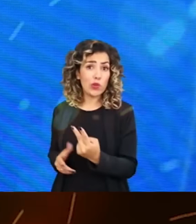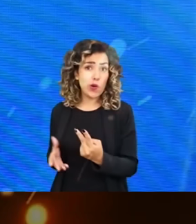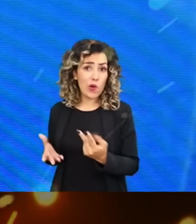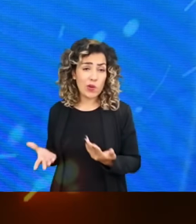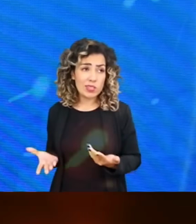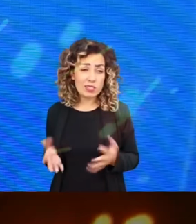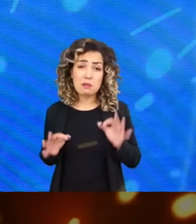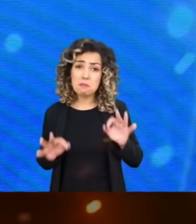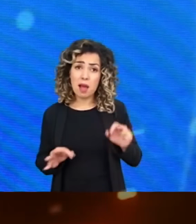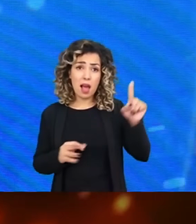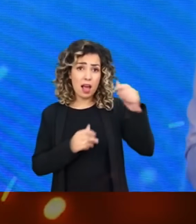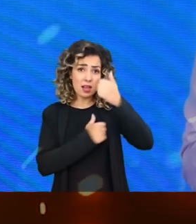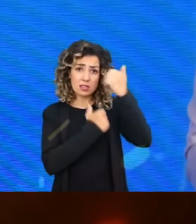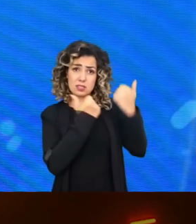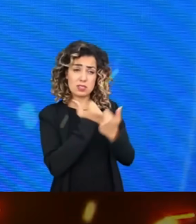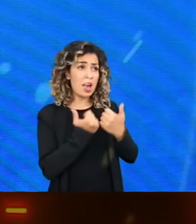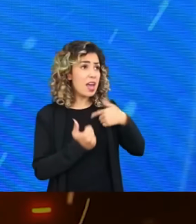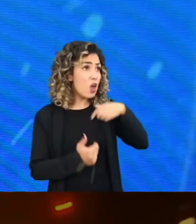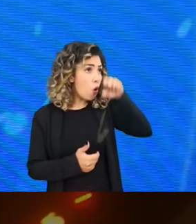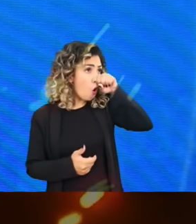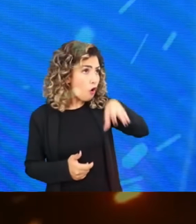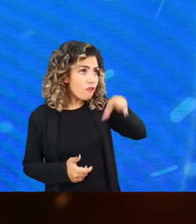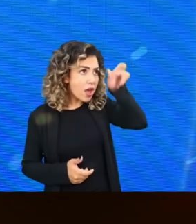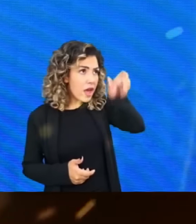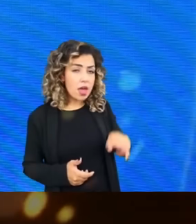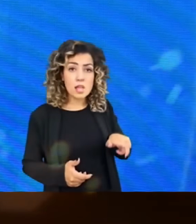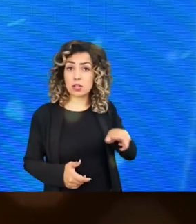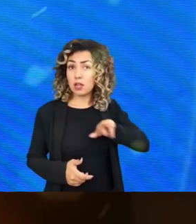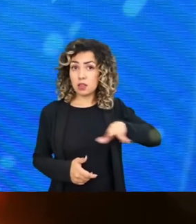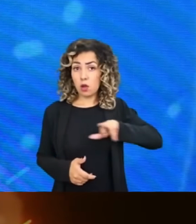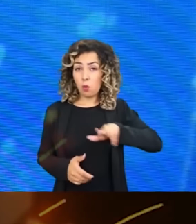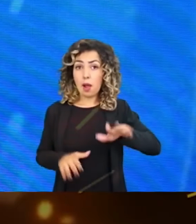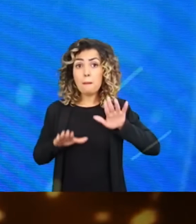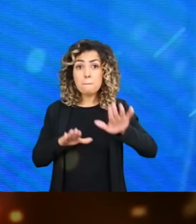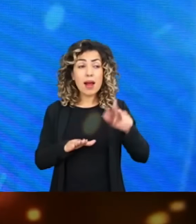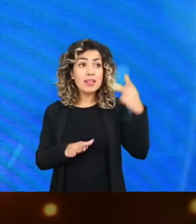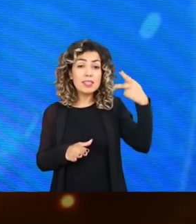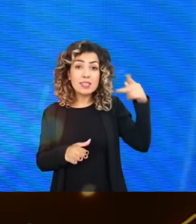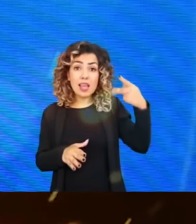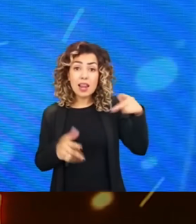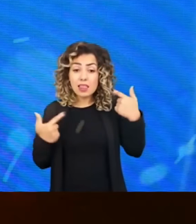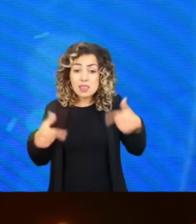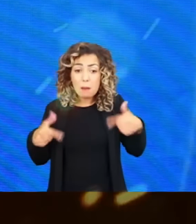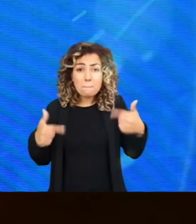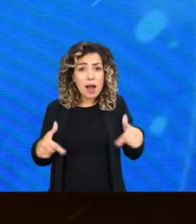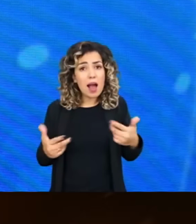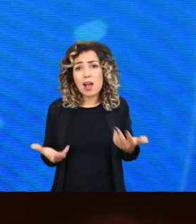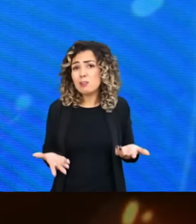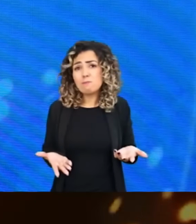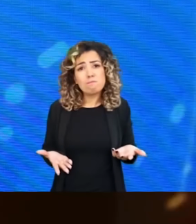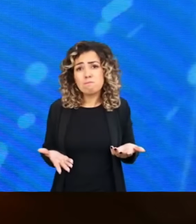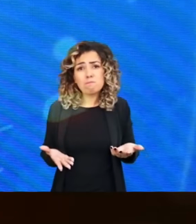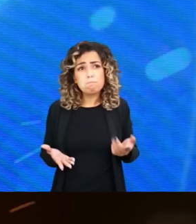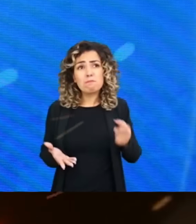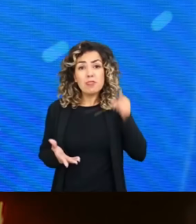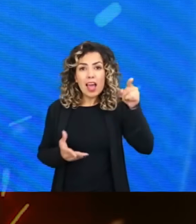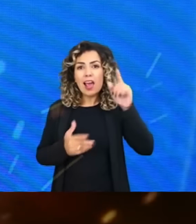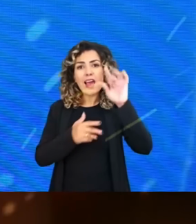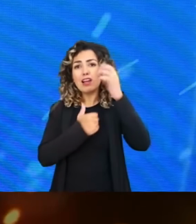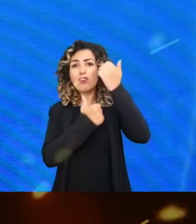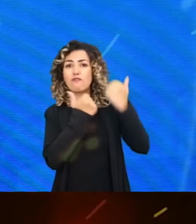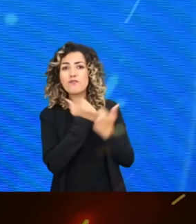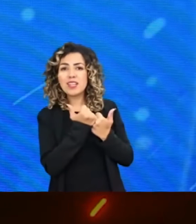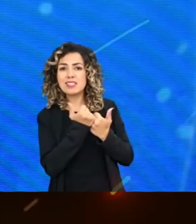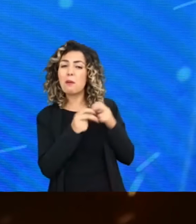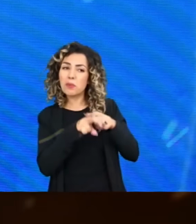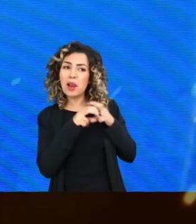fazendo uma ofensa à pessoa mas a a qualidade de quem foi colocado no lugar sem o único voto faz com que a nossa cidade